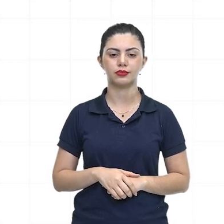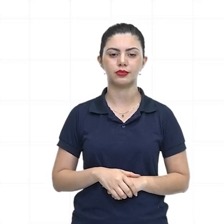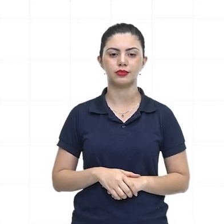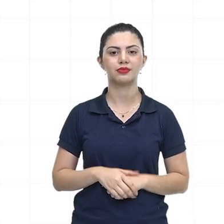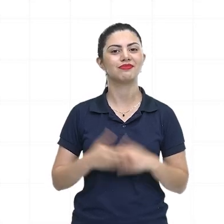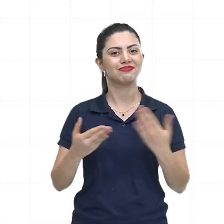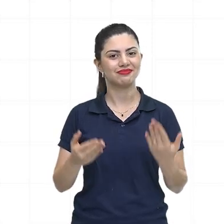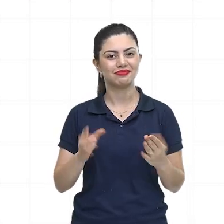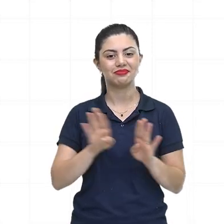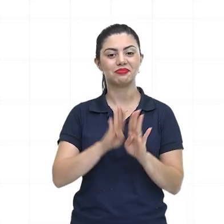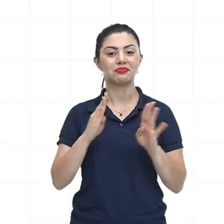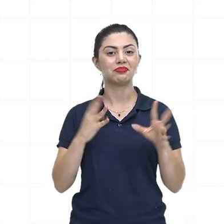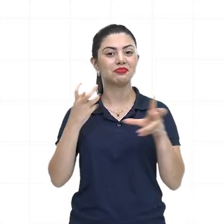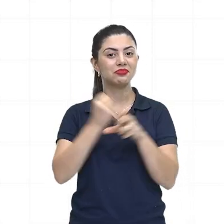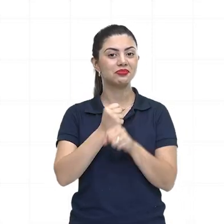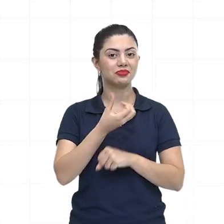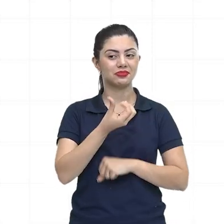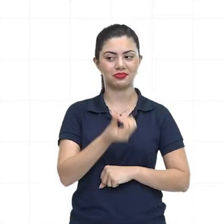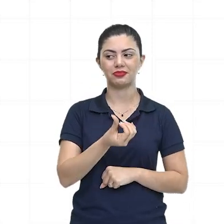6, né?